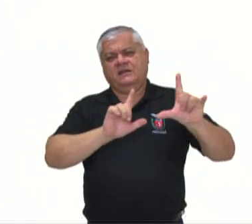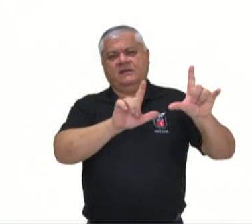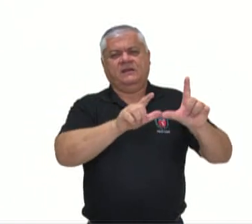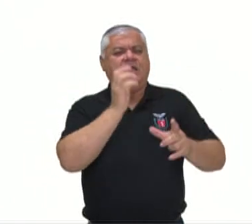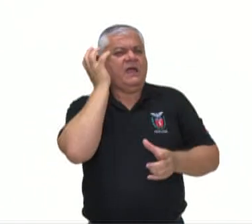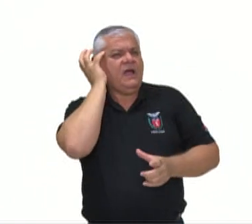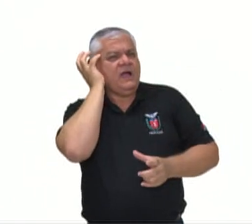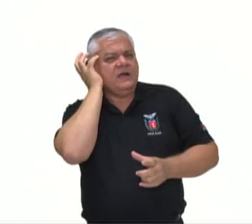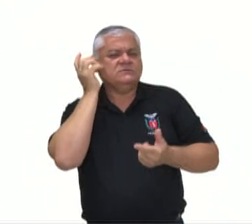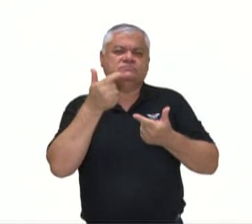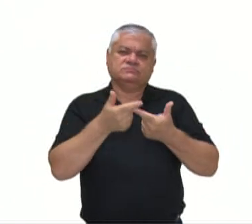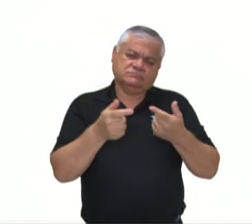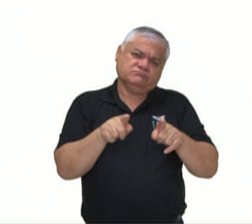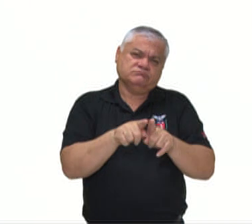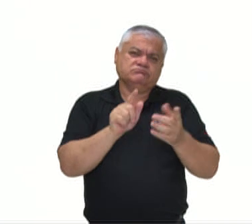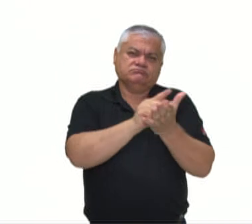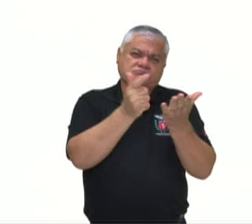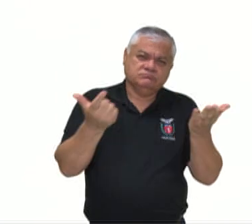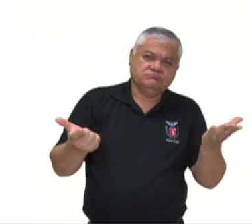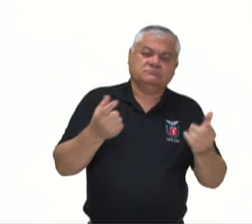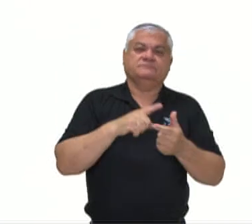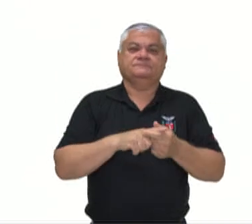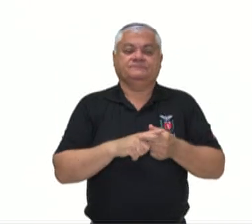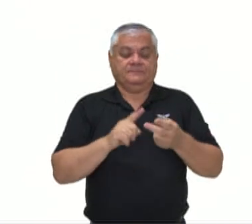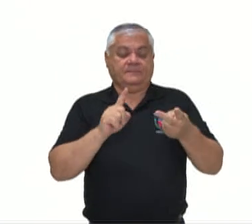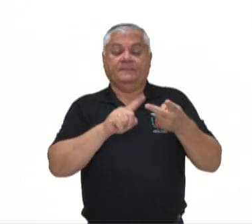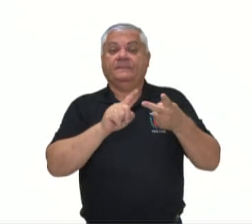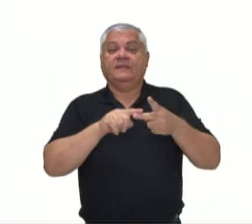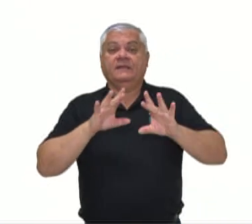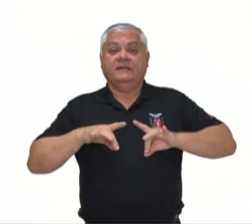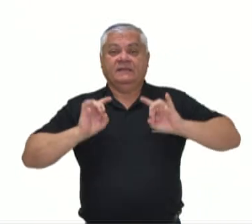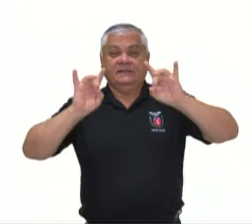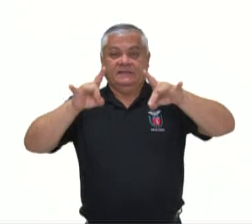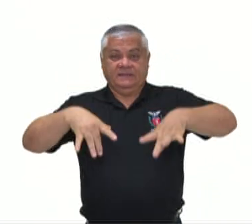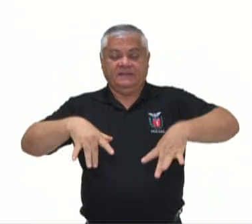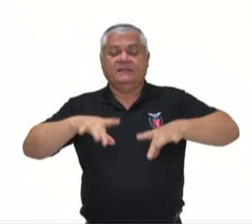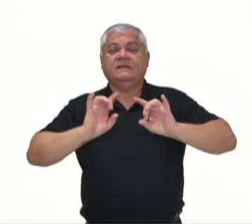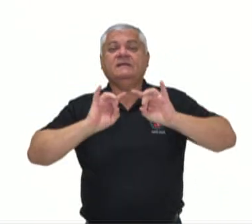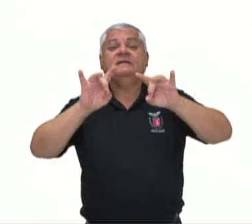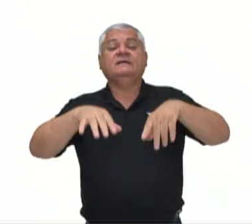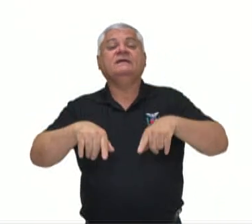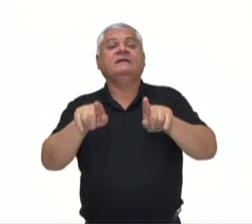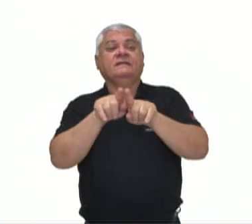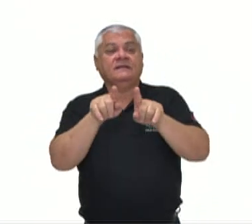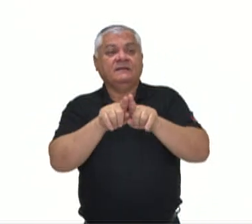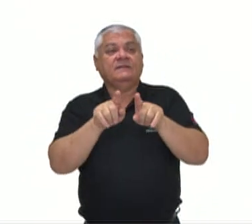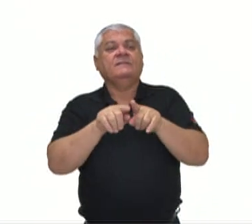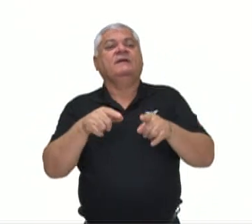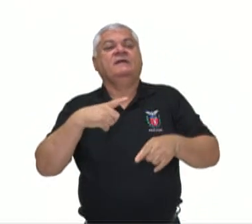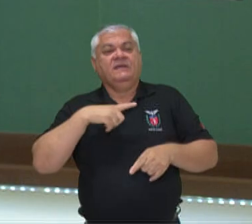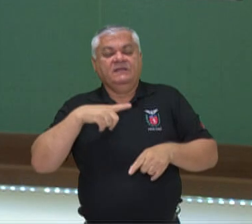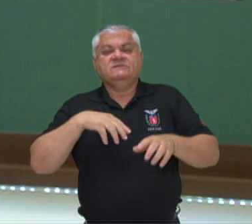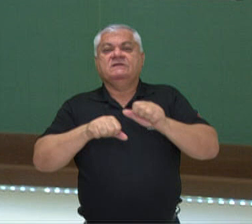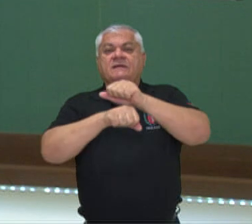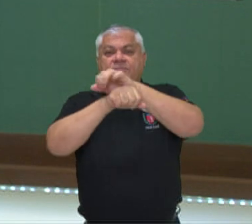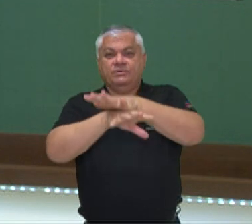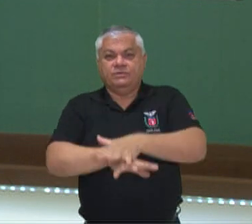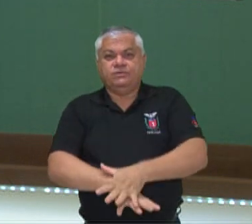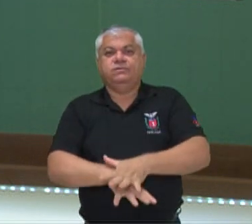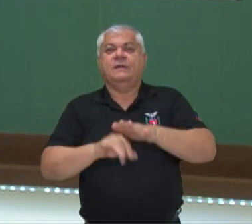rádios. Em Sydney, na cidade de Sydney, Traditional Media plus Online Media. Então, aqui já